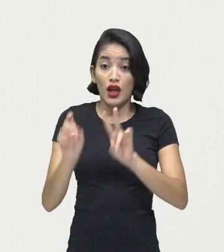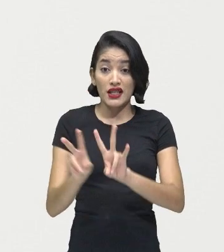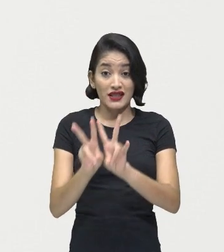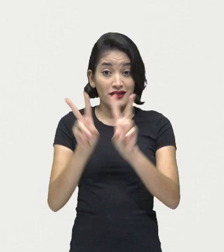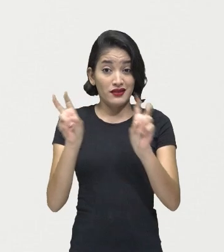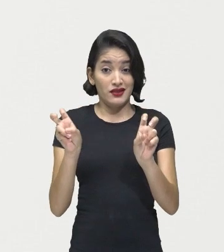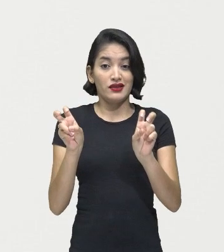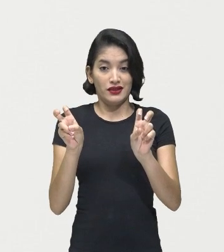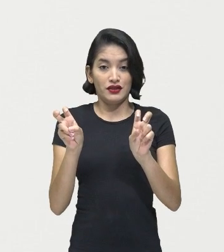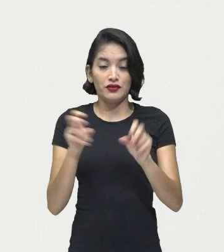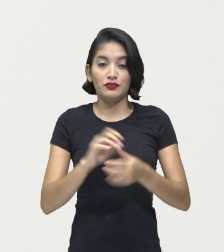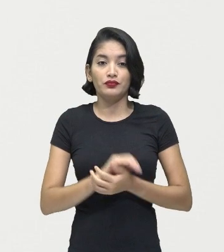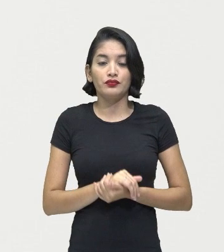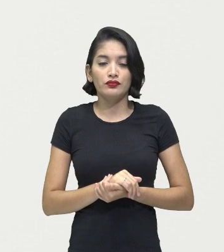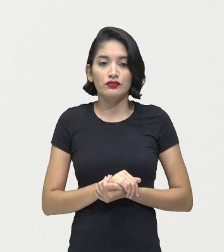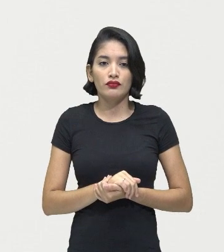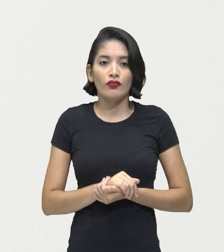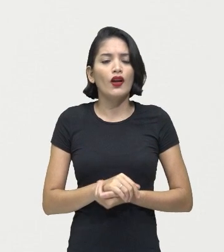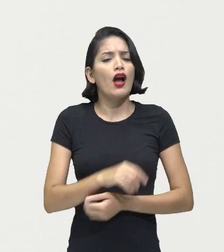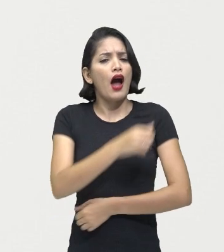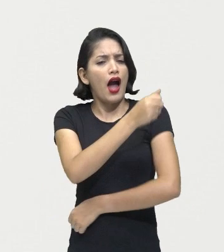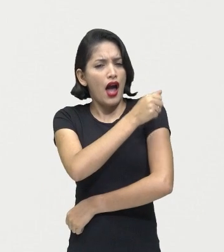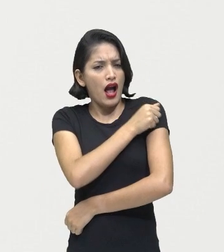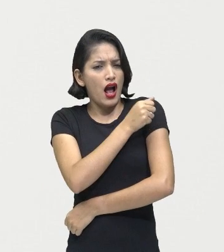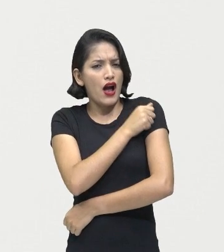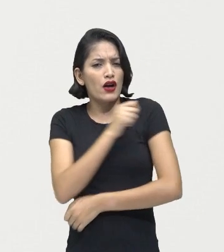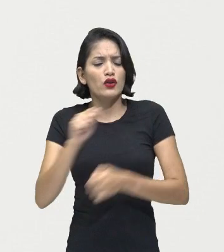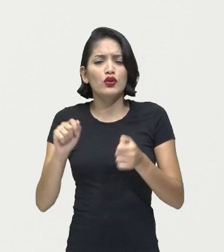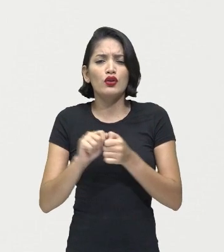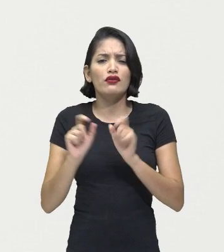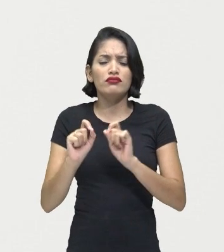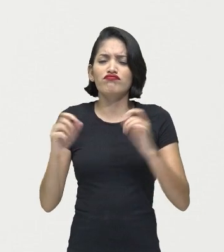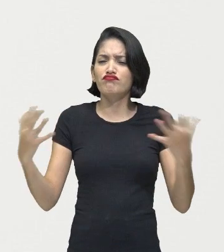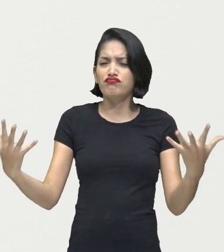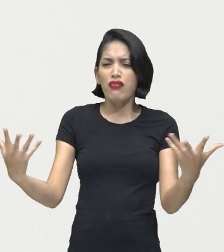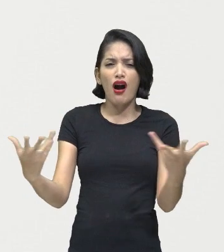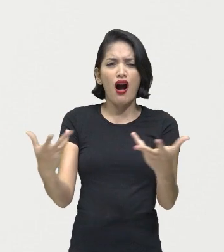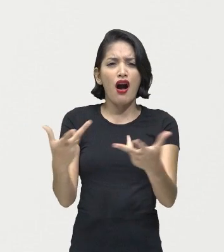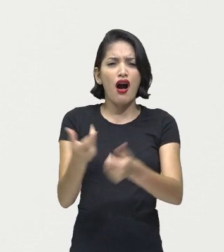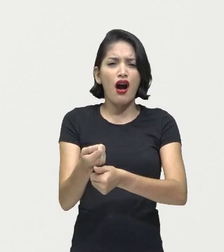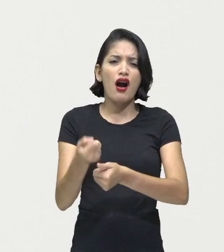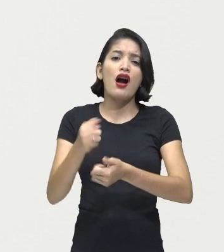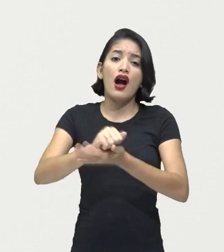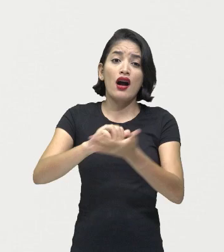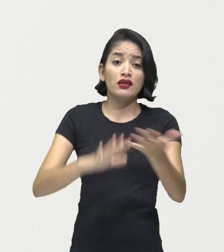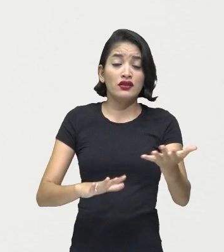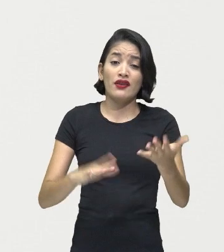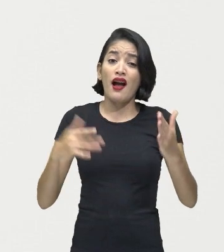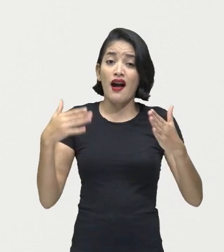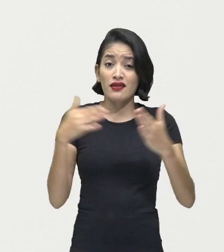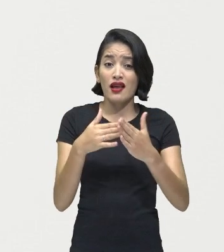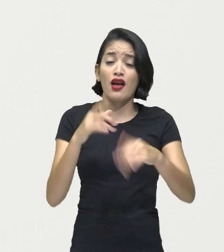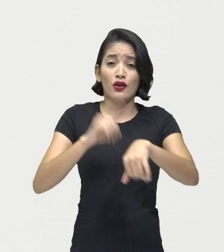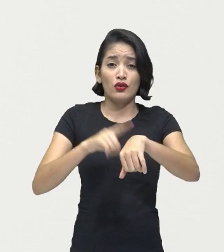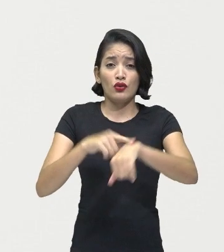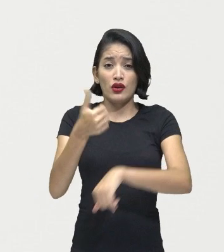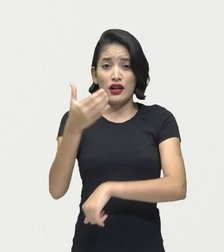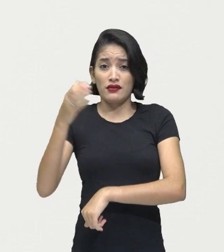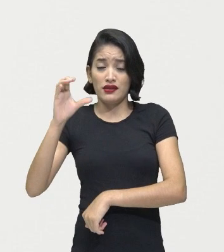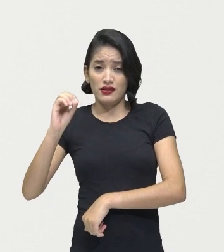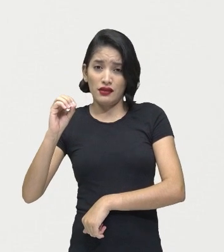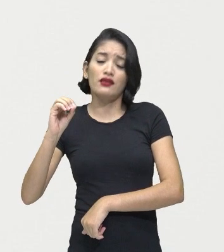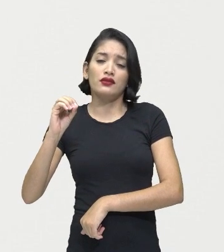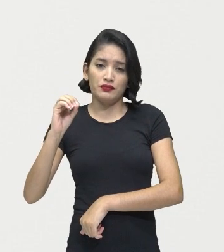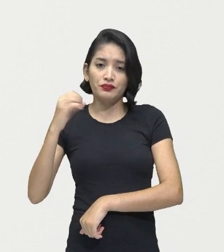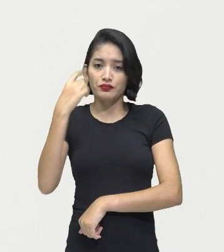assunto. Os alunos fizeram um excelente trabalho até às 10 horas. Então, observe que a palavra até